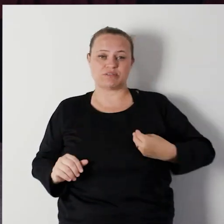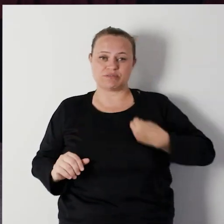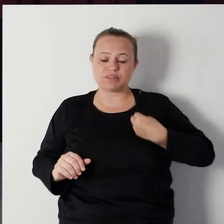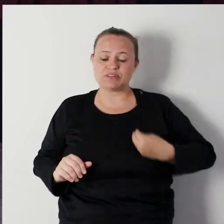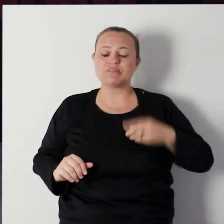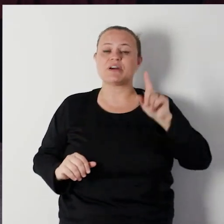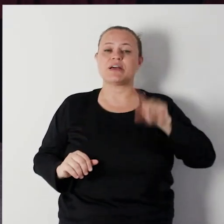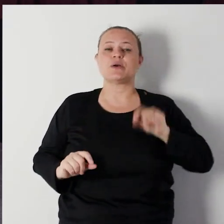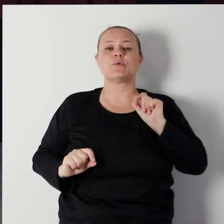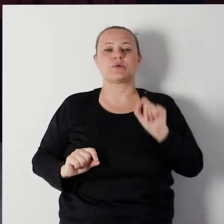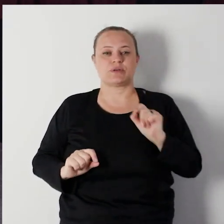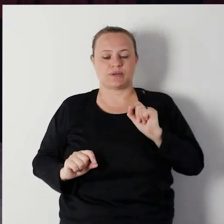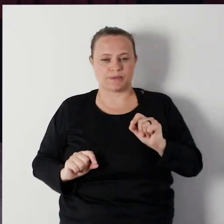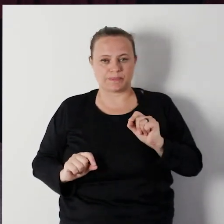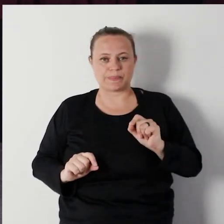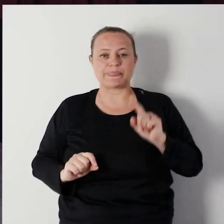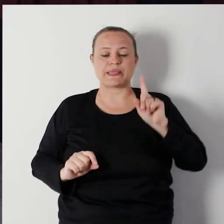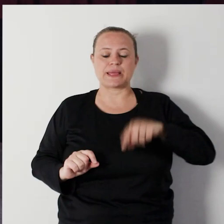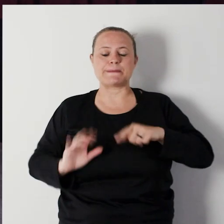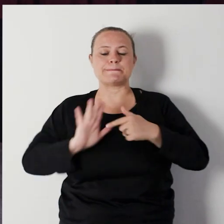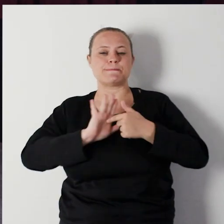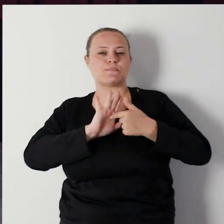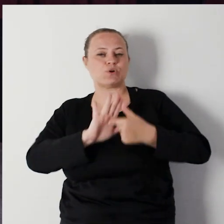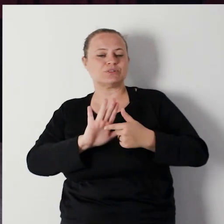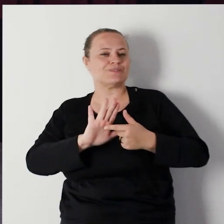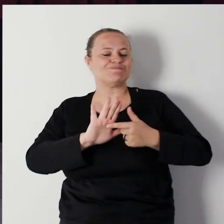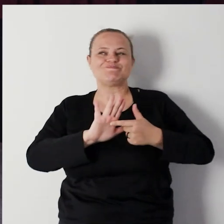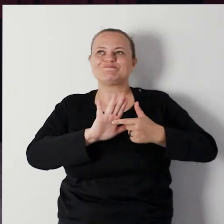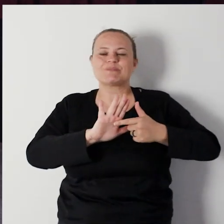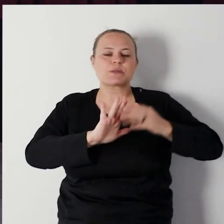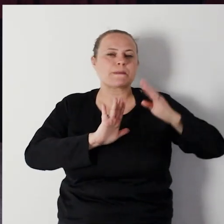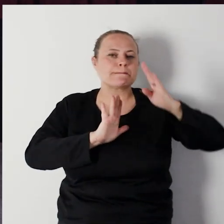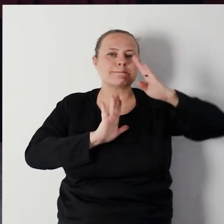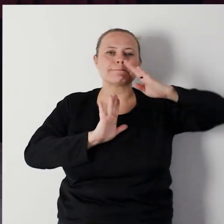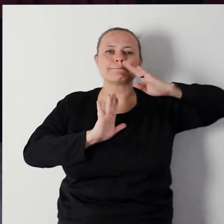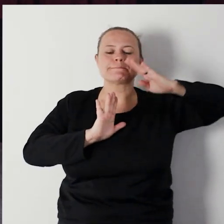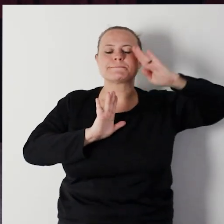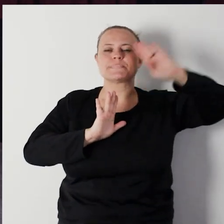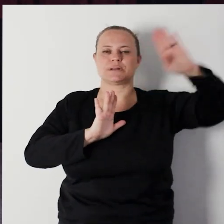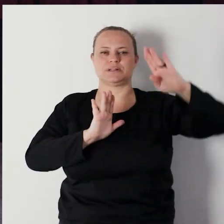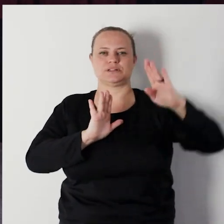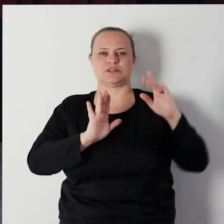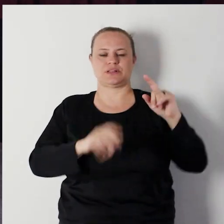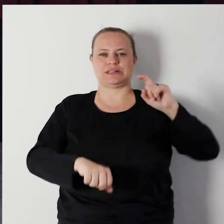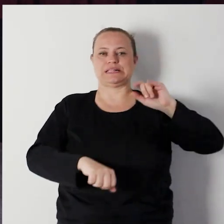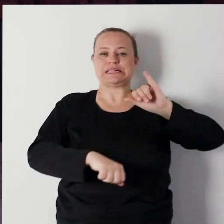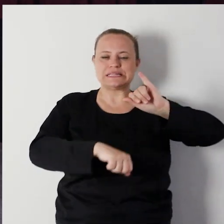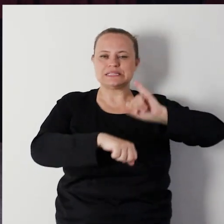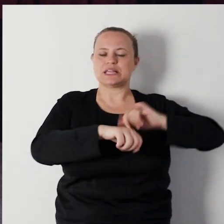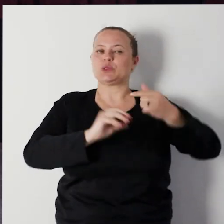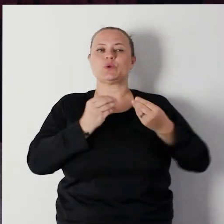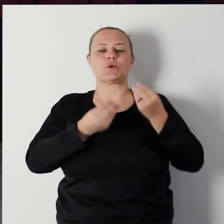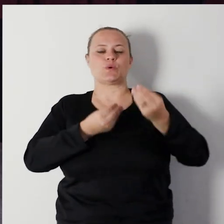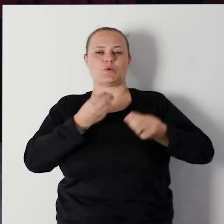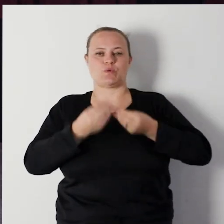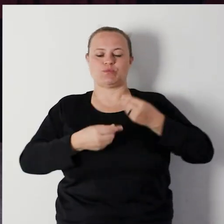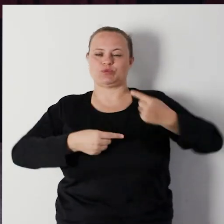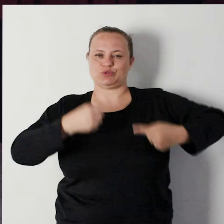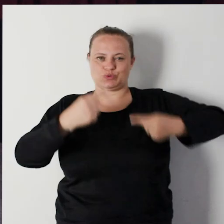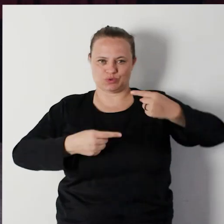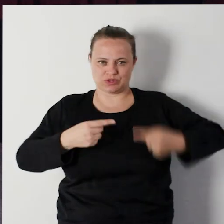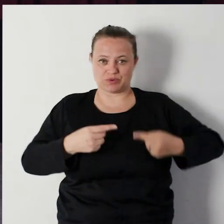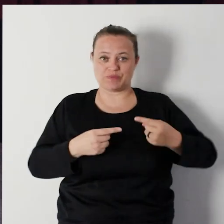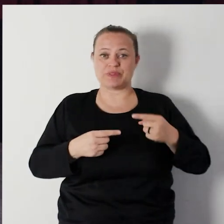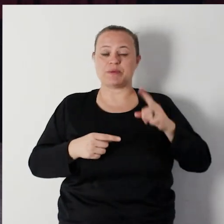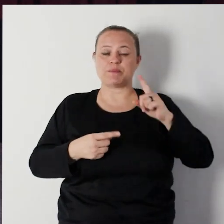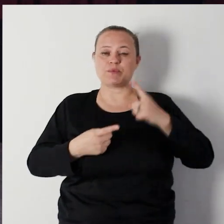está relacionado aos pontos de cultura, ele é um marco e um ponto